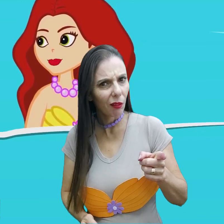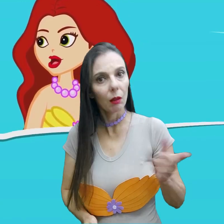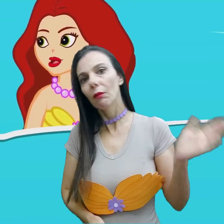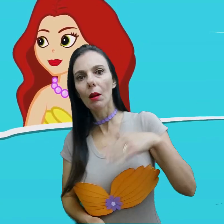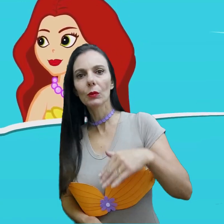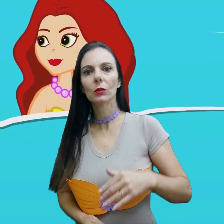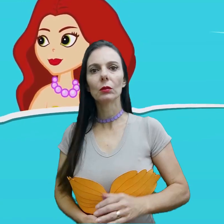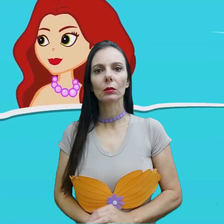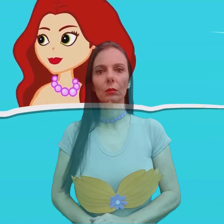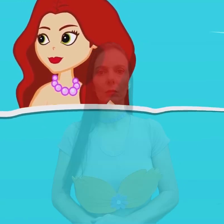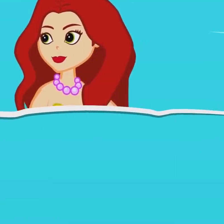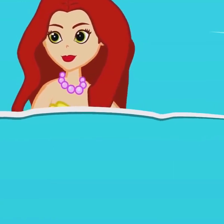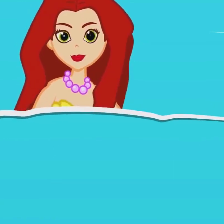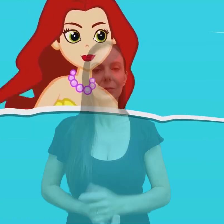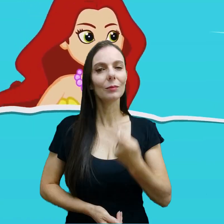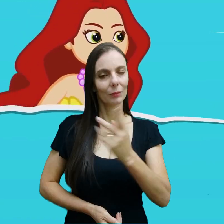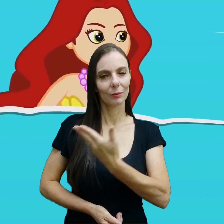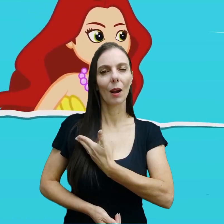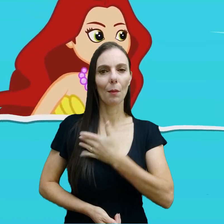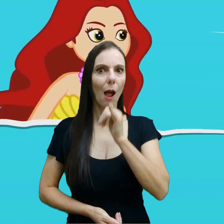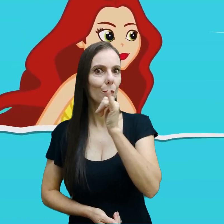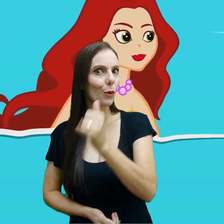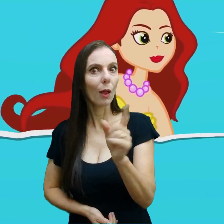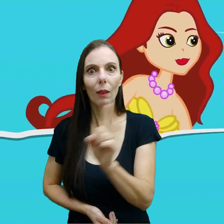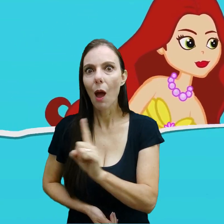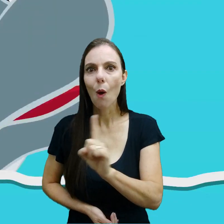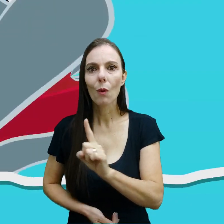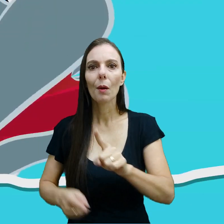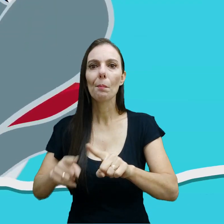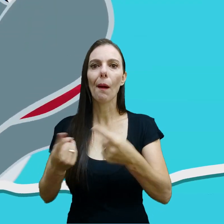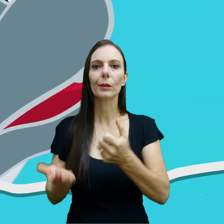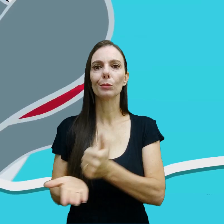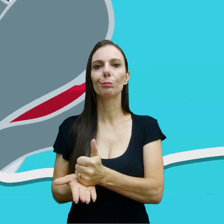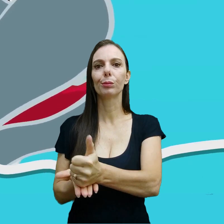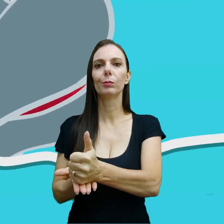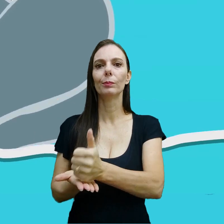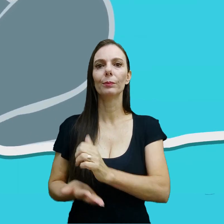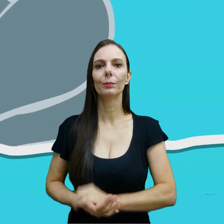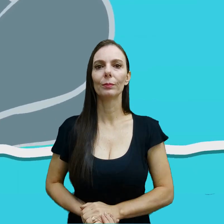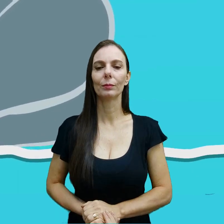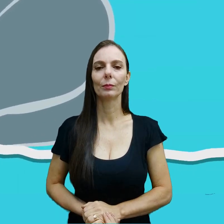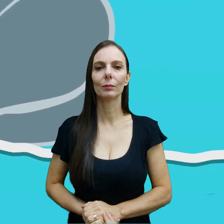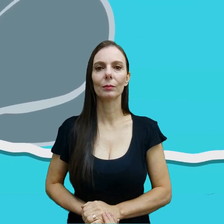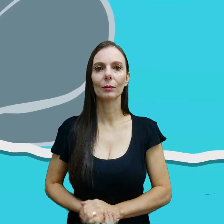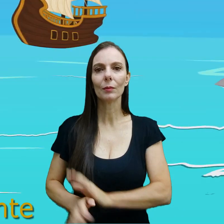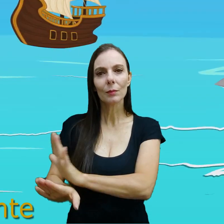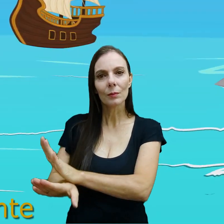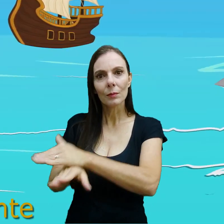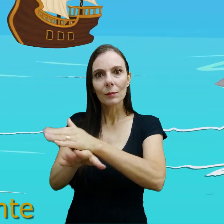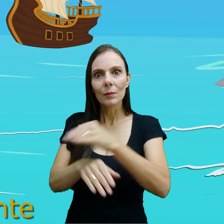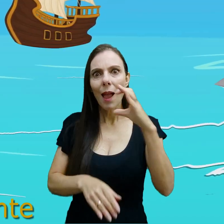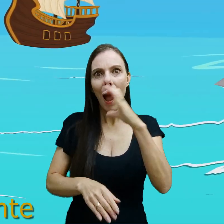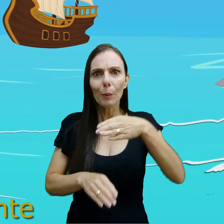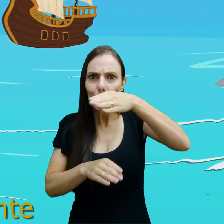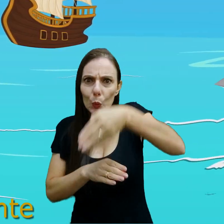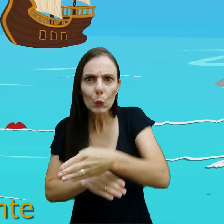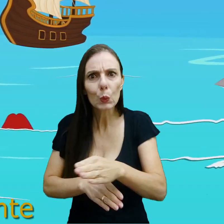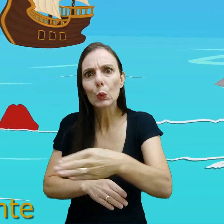navio? Vamos! Seu amigo golfinho avisou para não ir, mas ela já tinha ido. Ela se